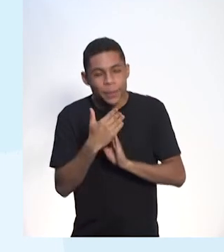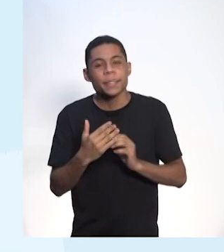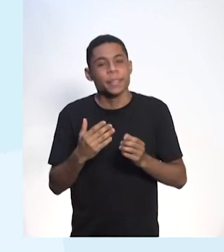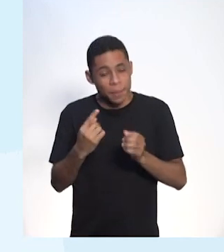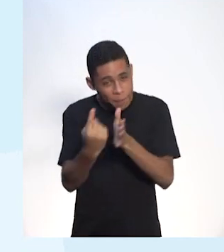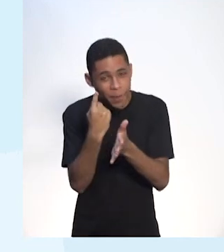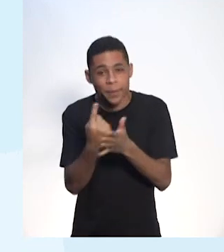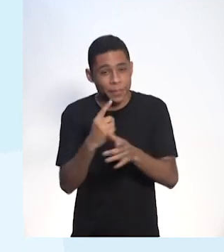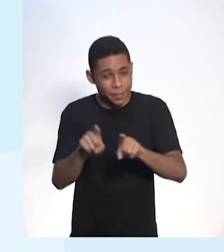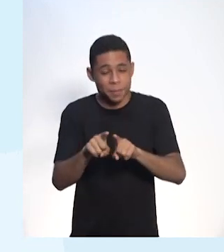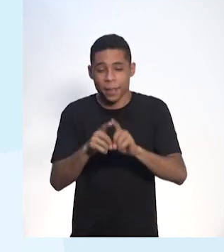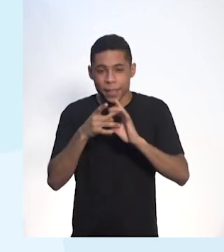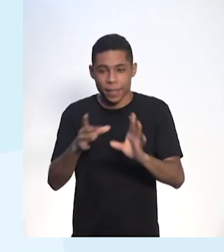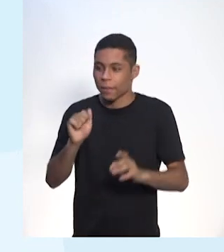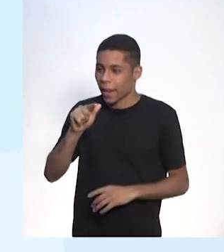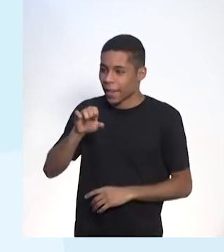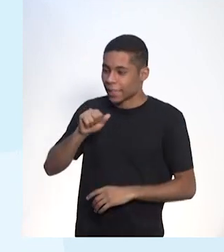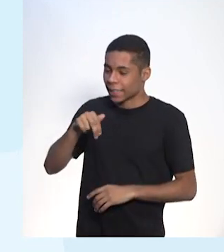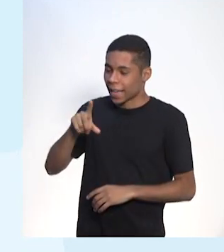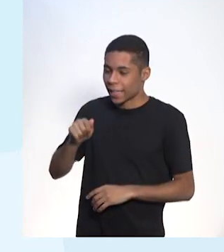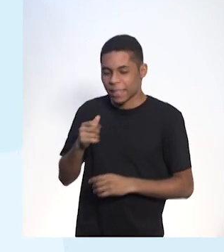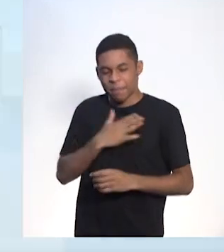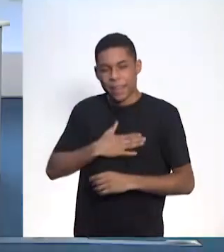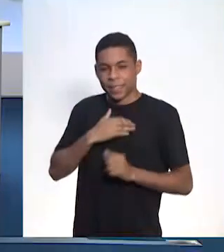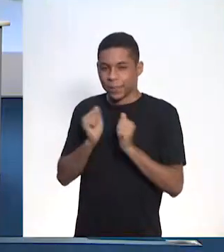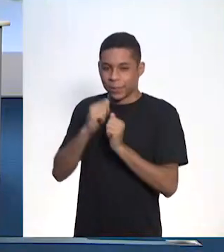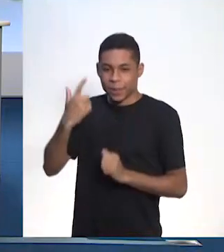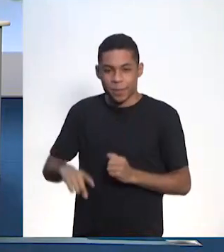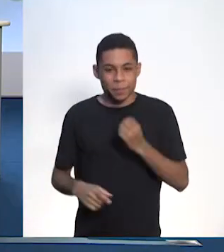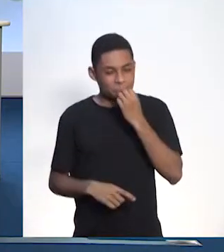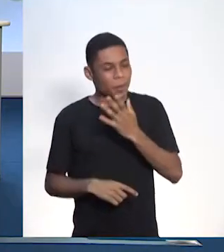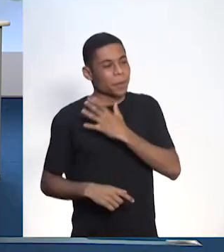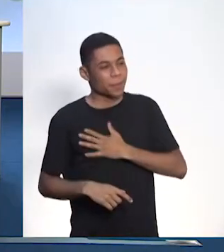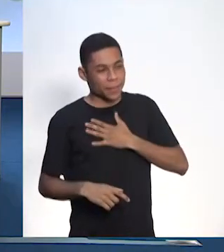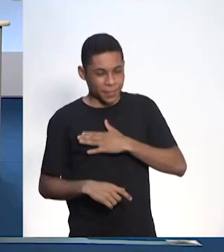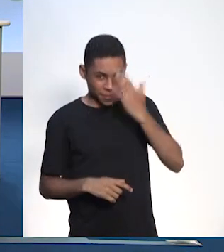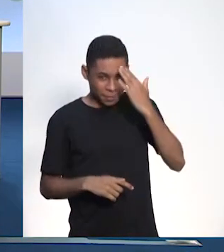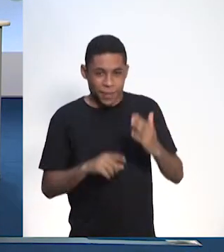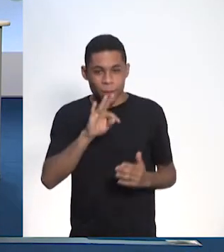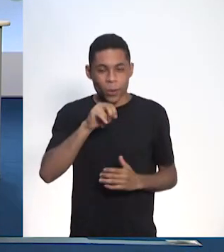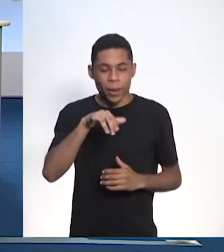e perguntas. Alessandra, um prazer imenso estar contigo. Obrigada,